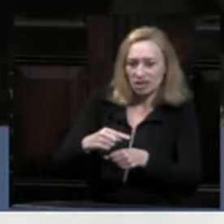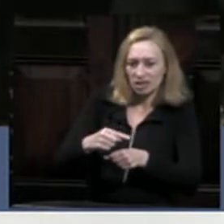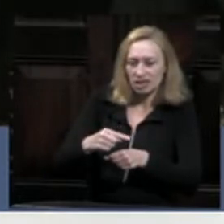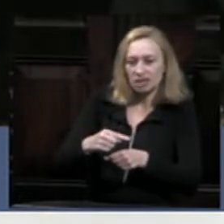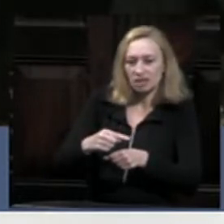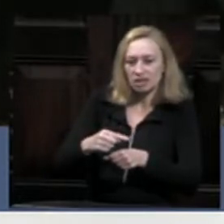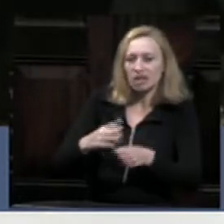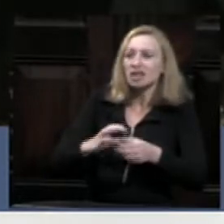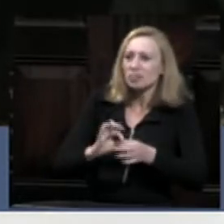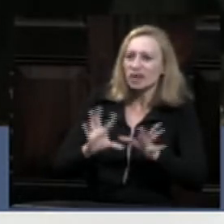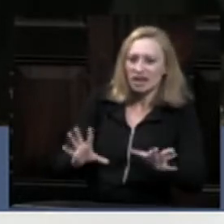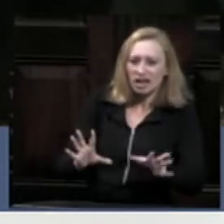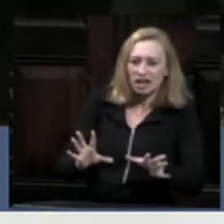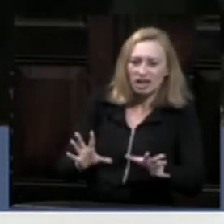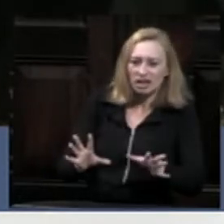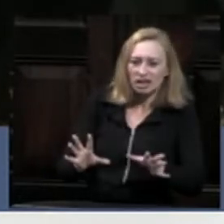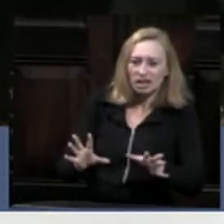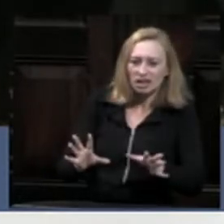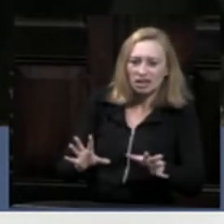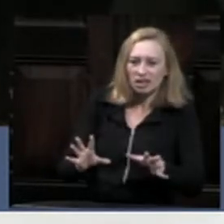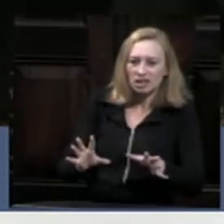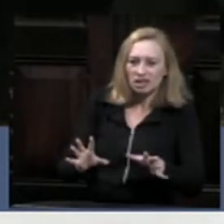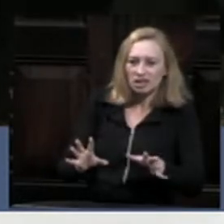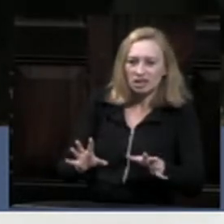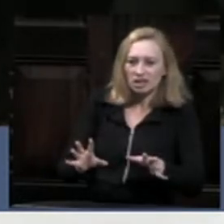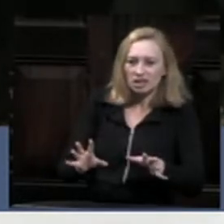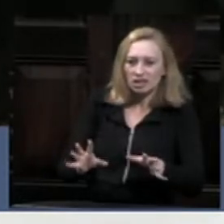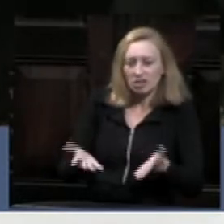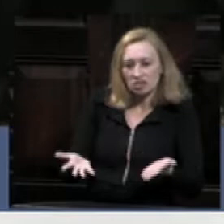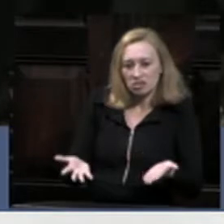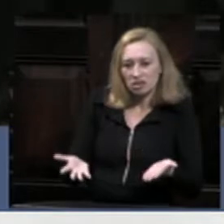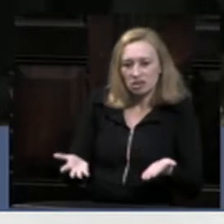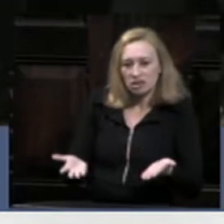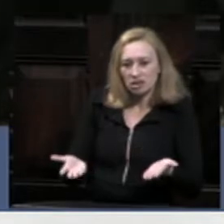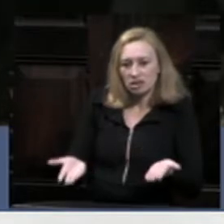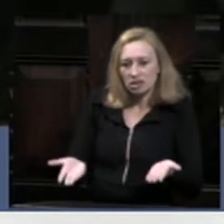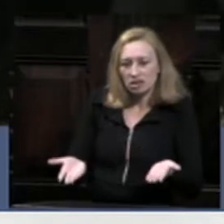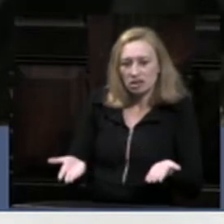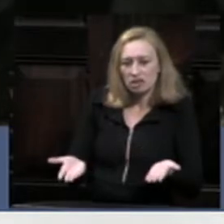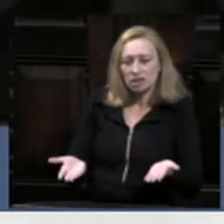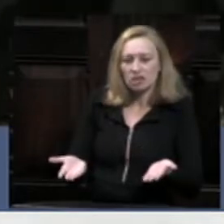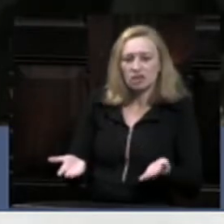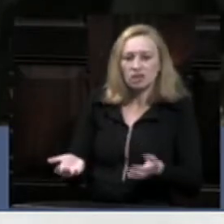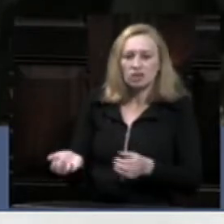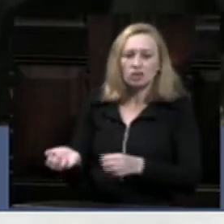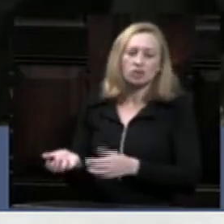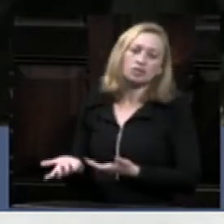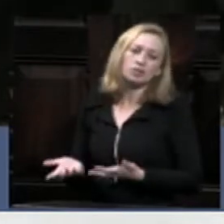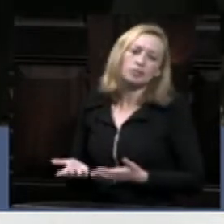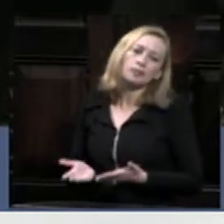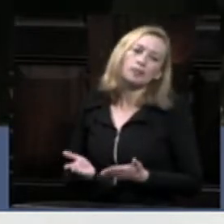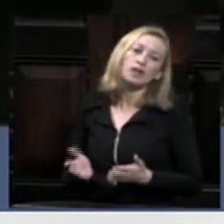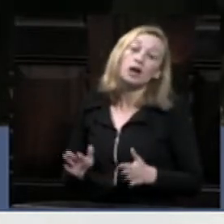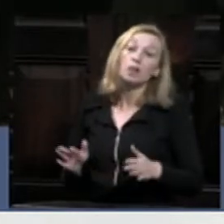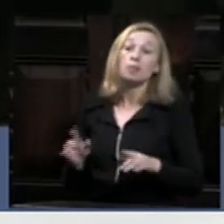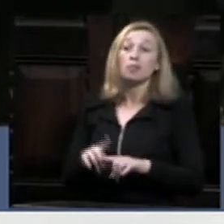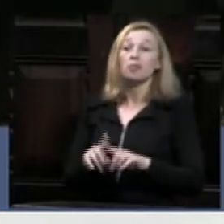obra, o governo do estado também vai ficar muito mais agradecido porque ele já pode.